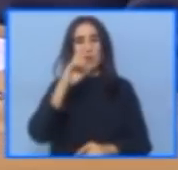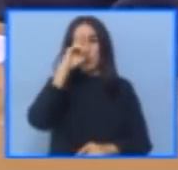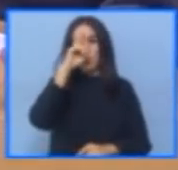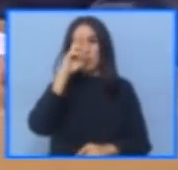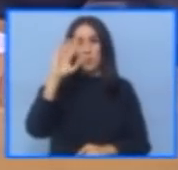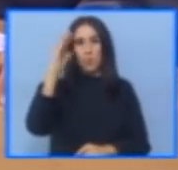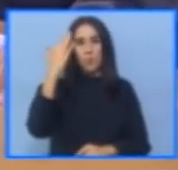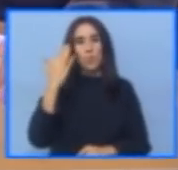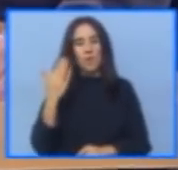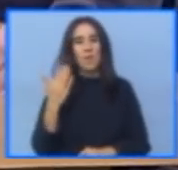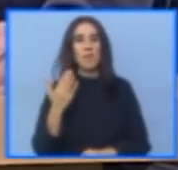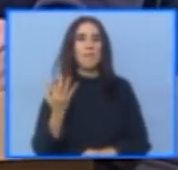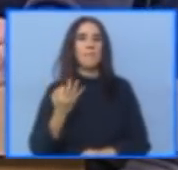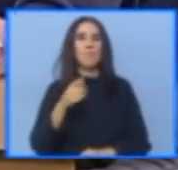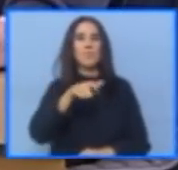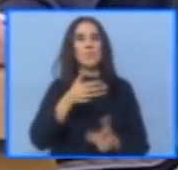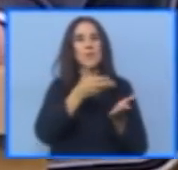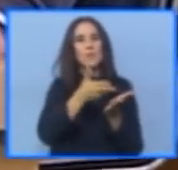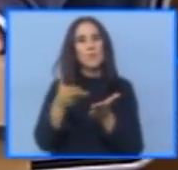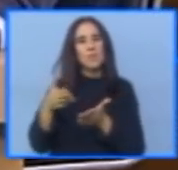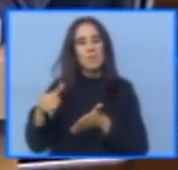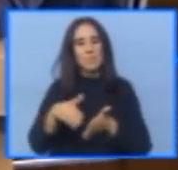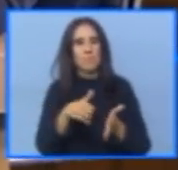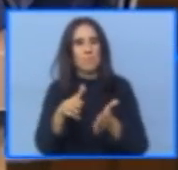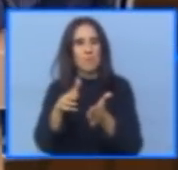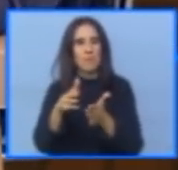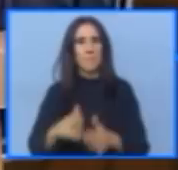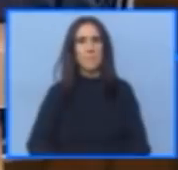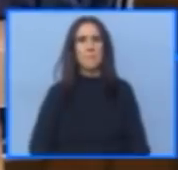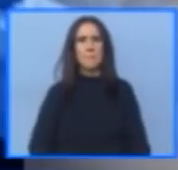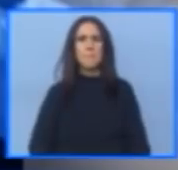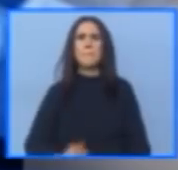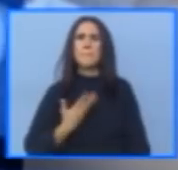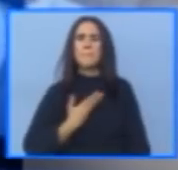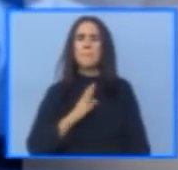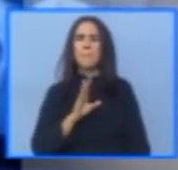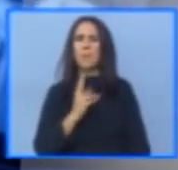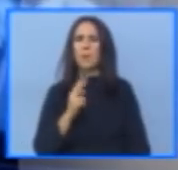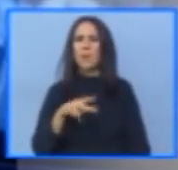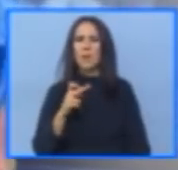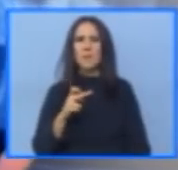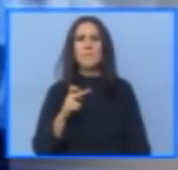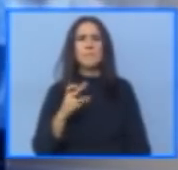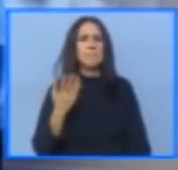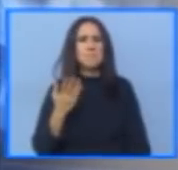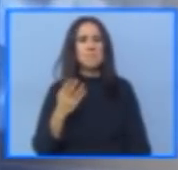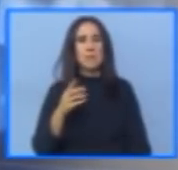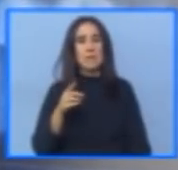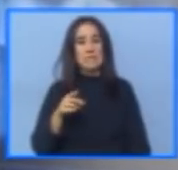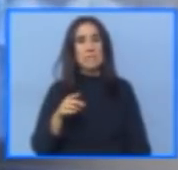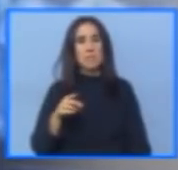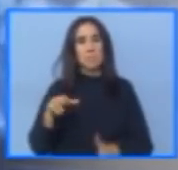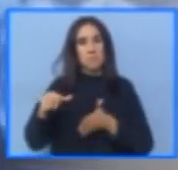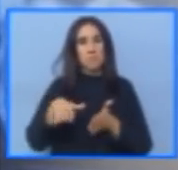esforço é até este de ajudar as pessoas a fazer caminhada. Sr. Juan, que relevância tem estes itinerários que